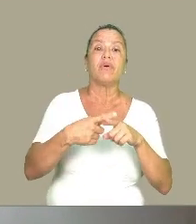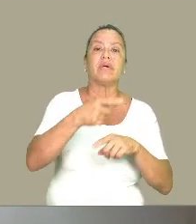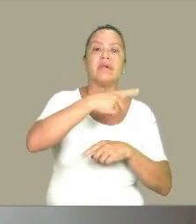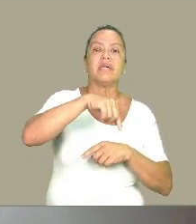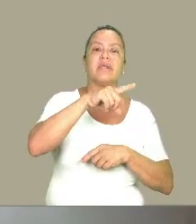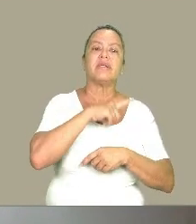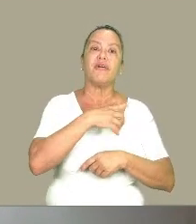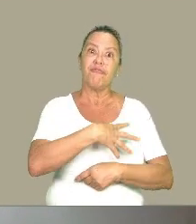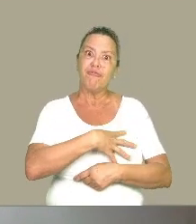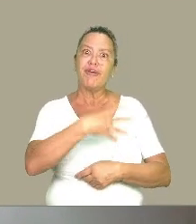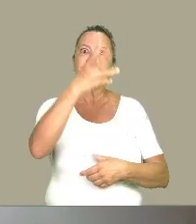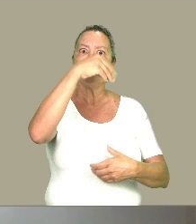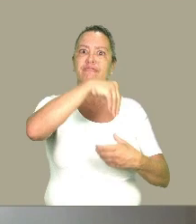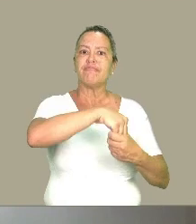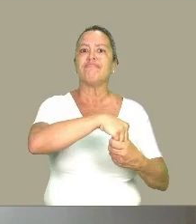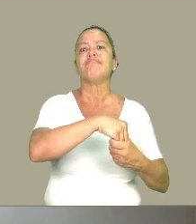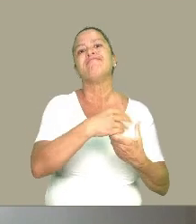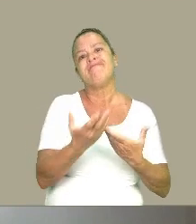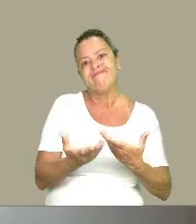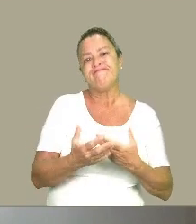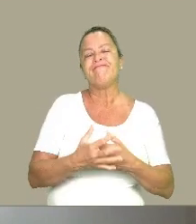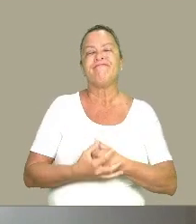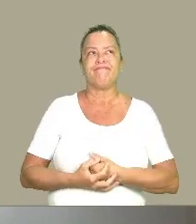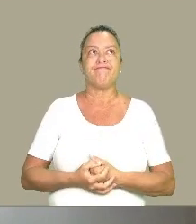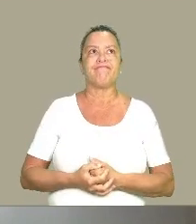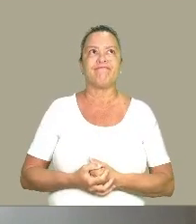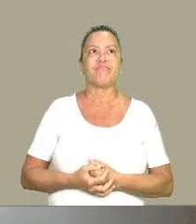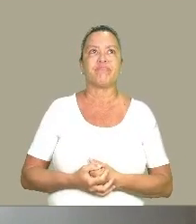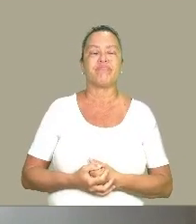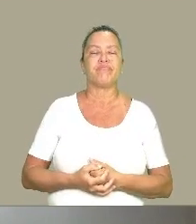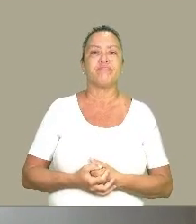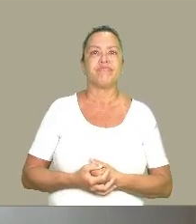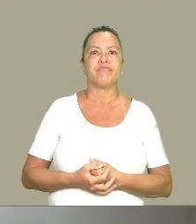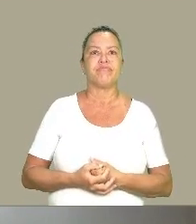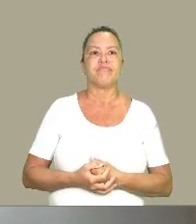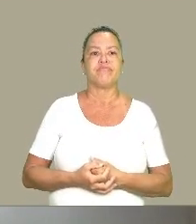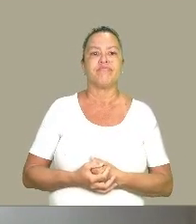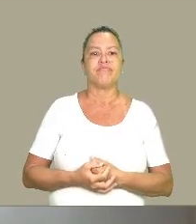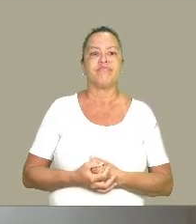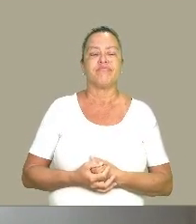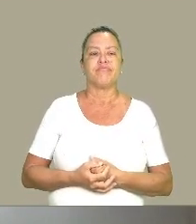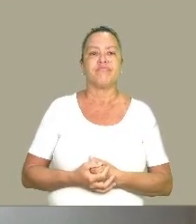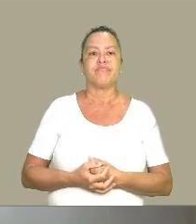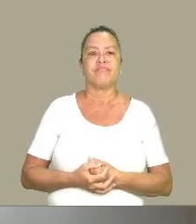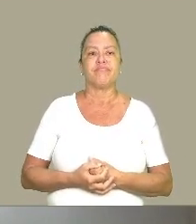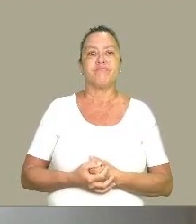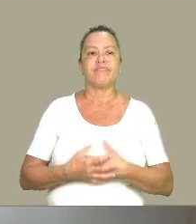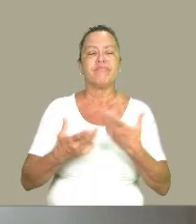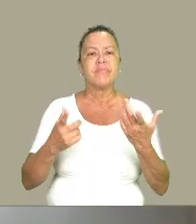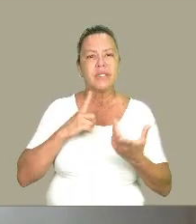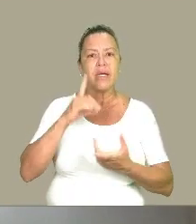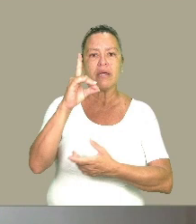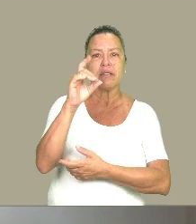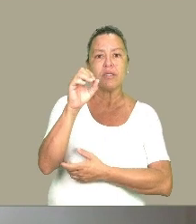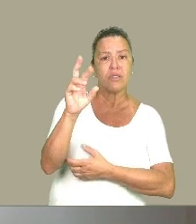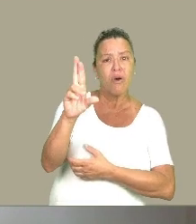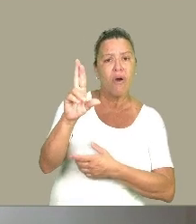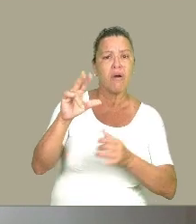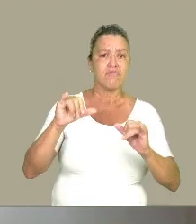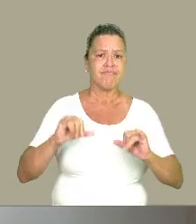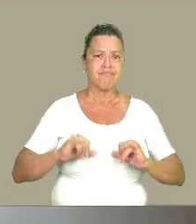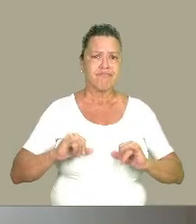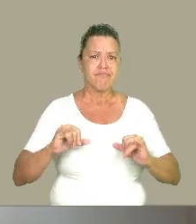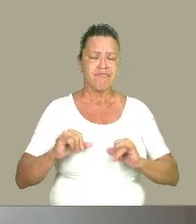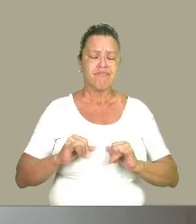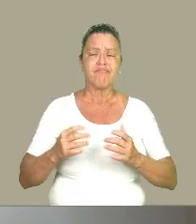filhos envolvidos nessa relação, né? Então, além da dor, do sofrimento, da